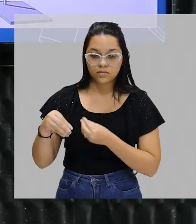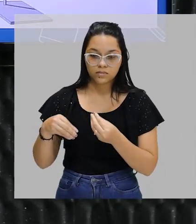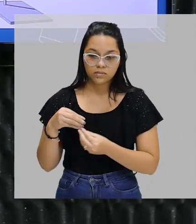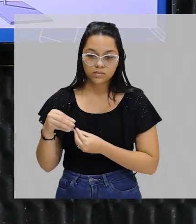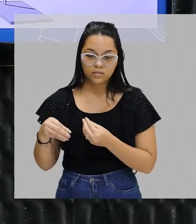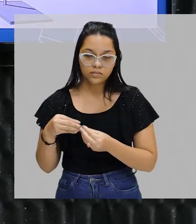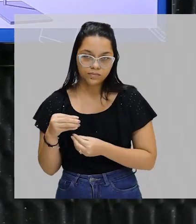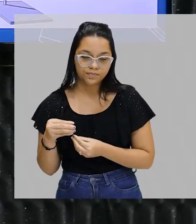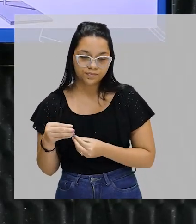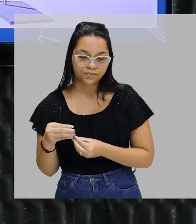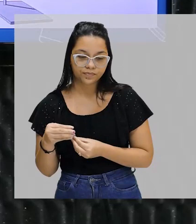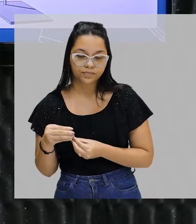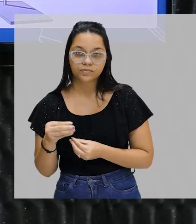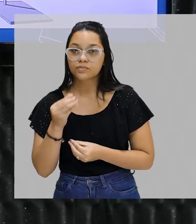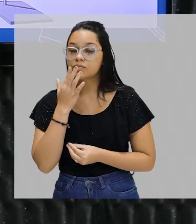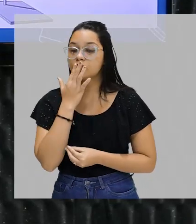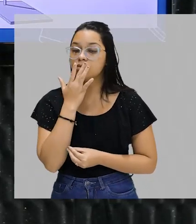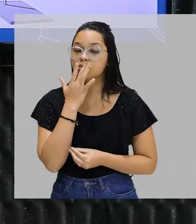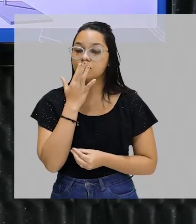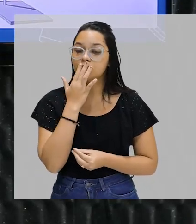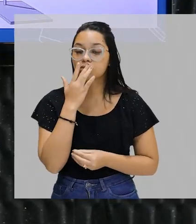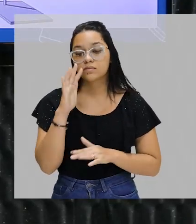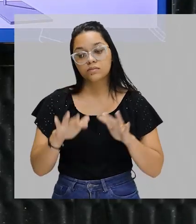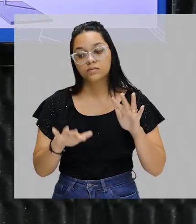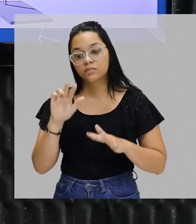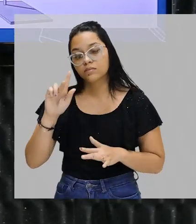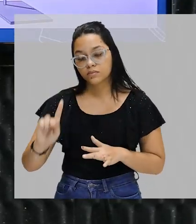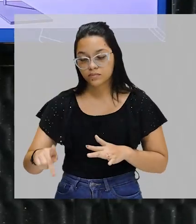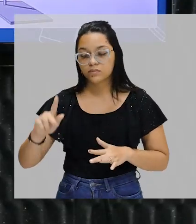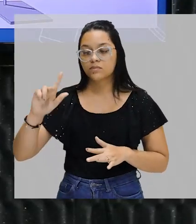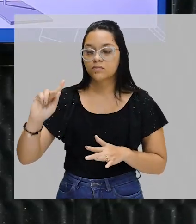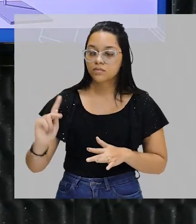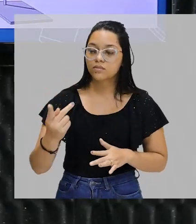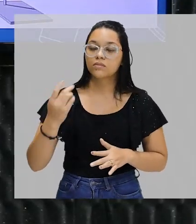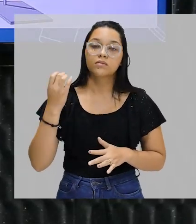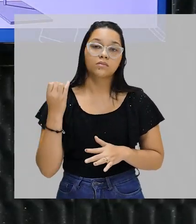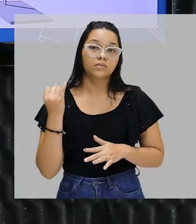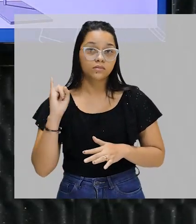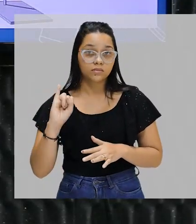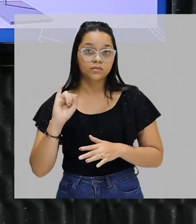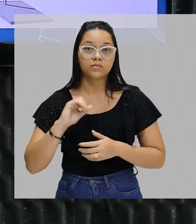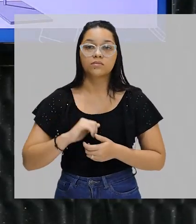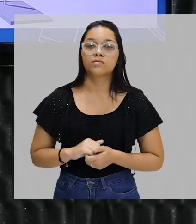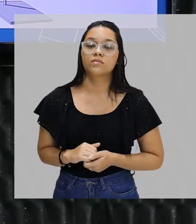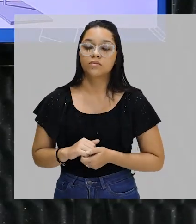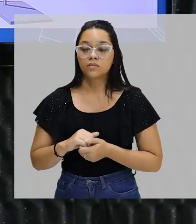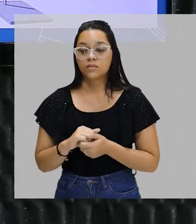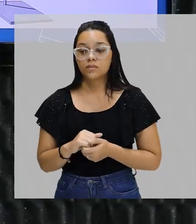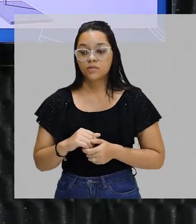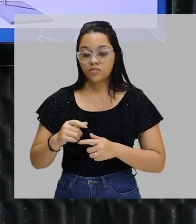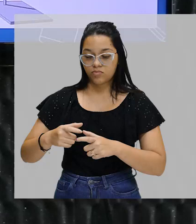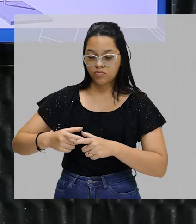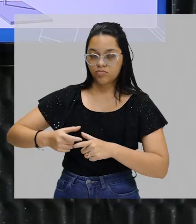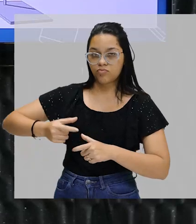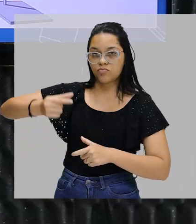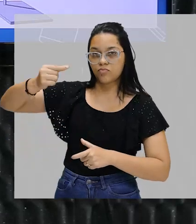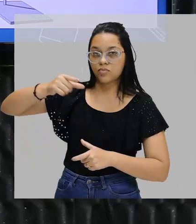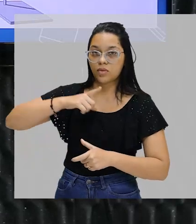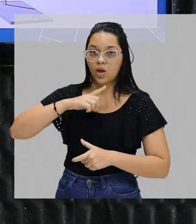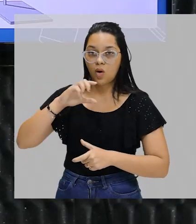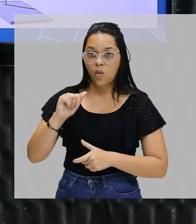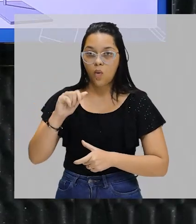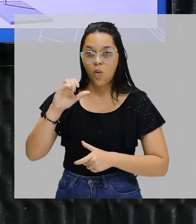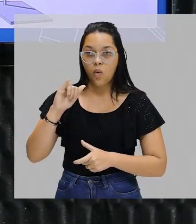de acordo com um determinado pH. Então, por exemplo, se aqui, né, no Erlenmeyer nós temos um